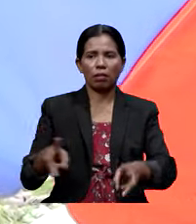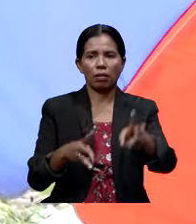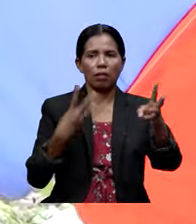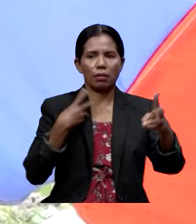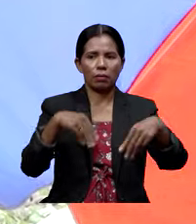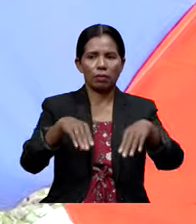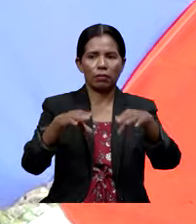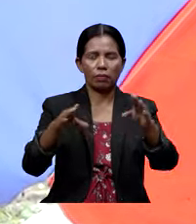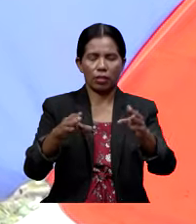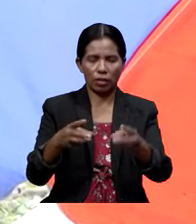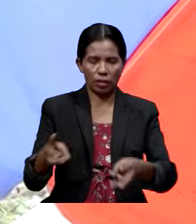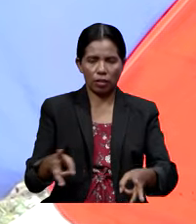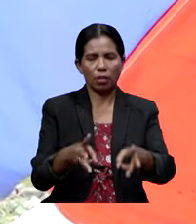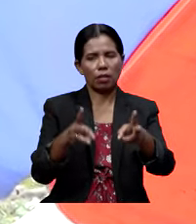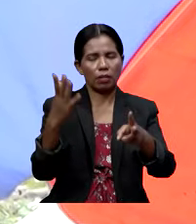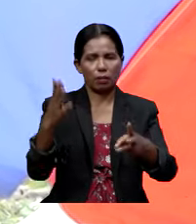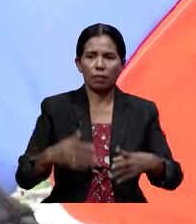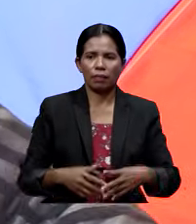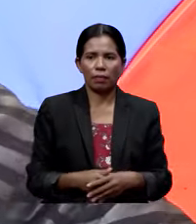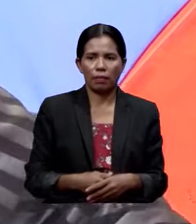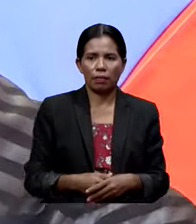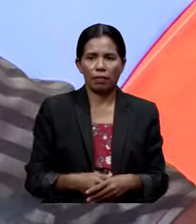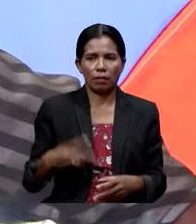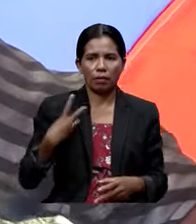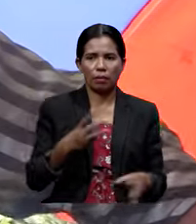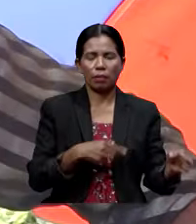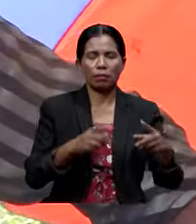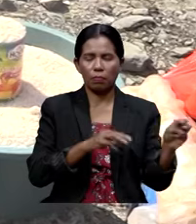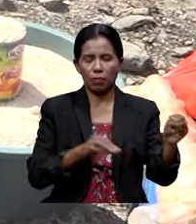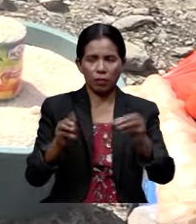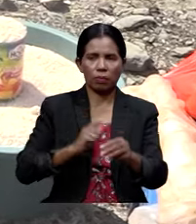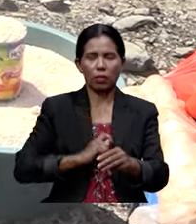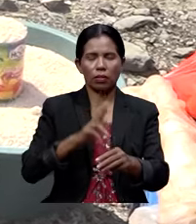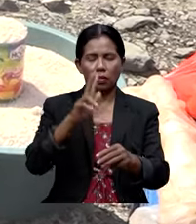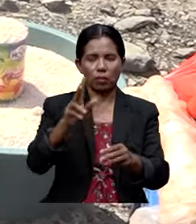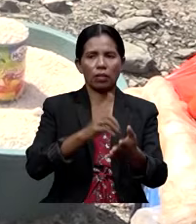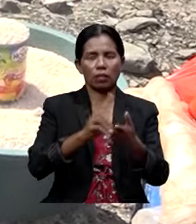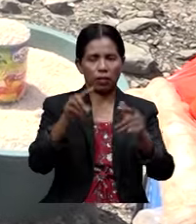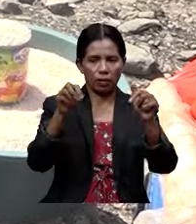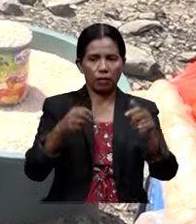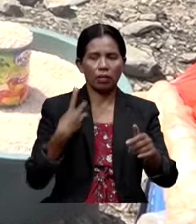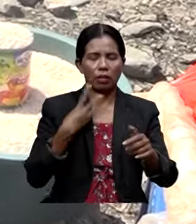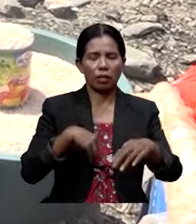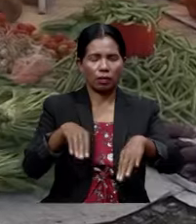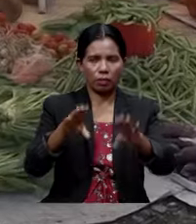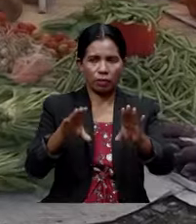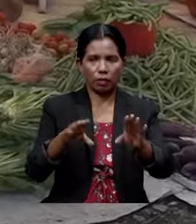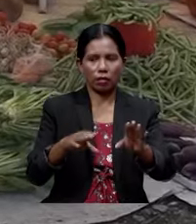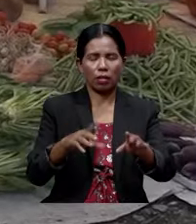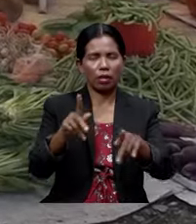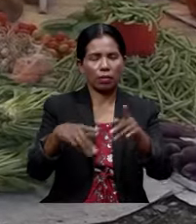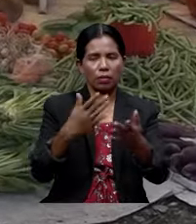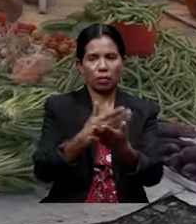ambele fan hele dalan leto ane bane. Ya mata mi muda palitum batasitolu ya semana hirane larane. Ami fan masih mirip sama si